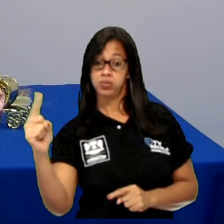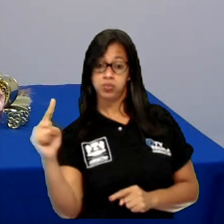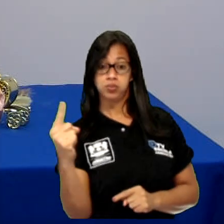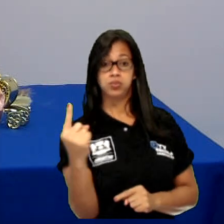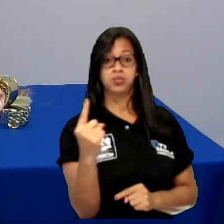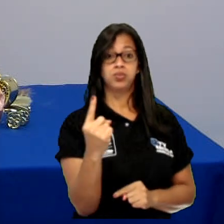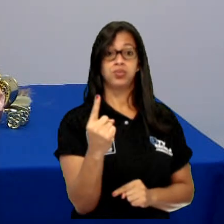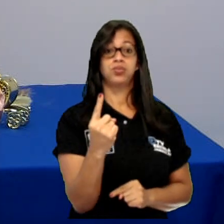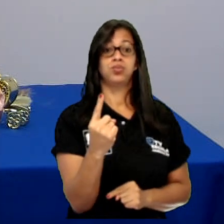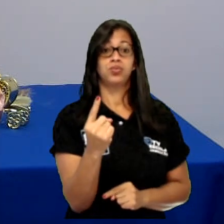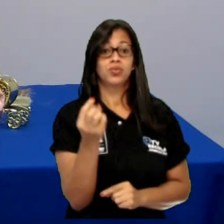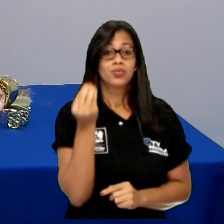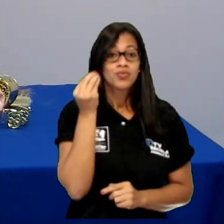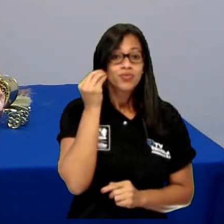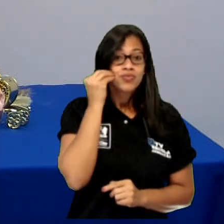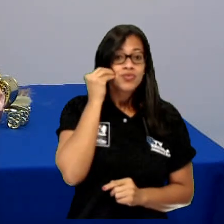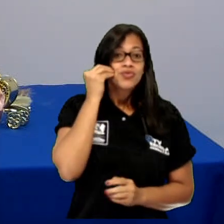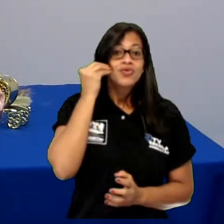dia.